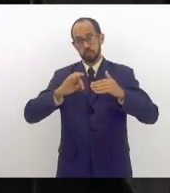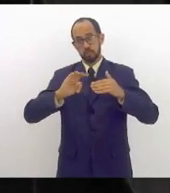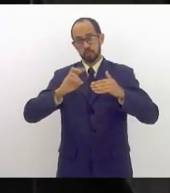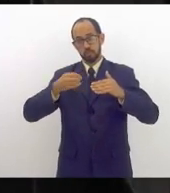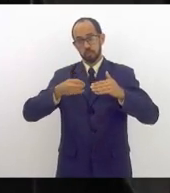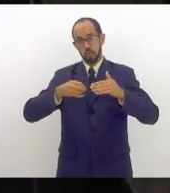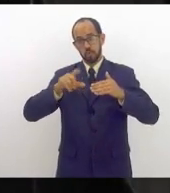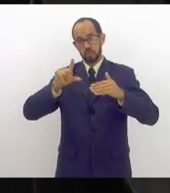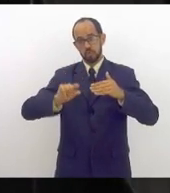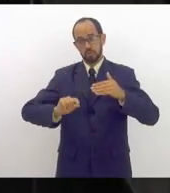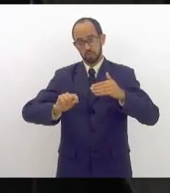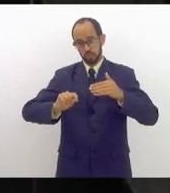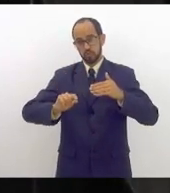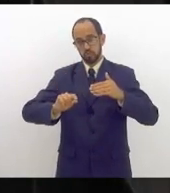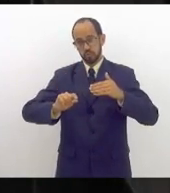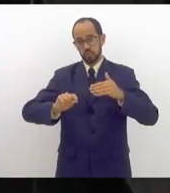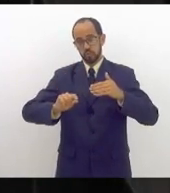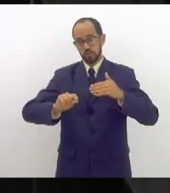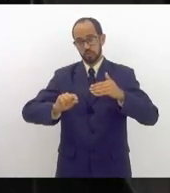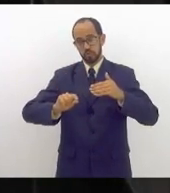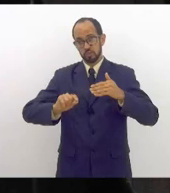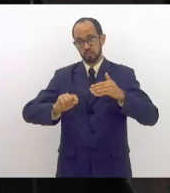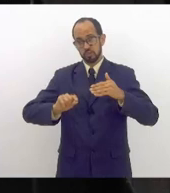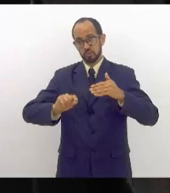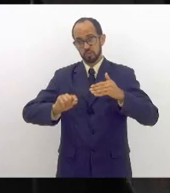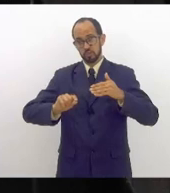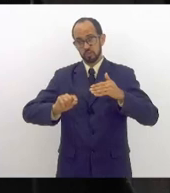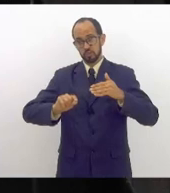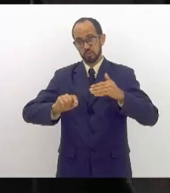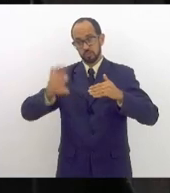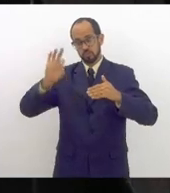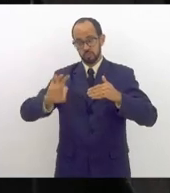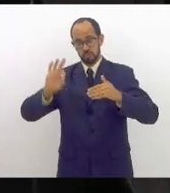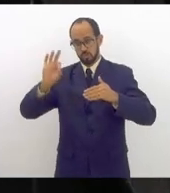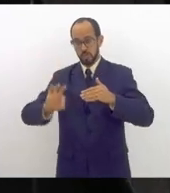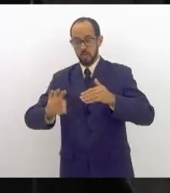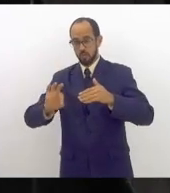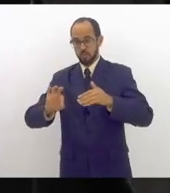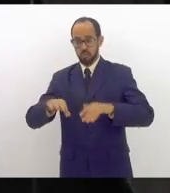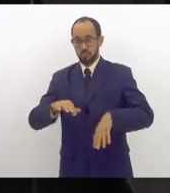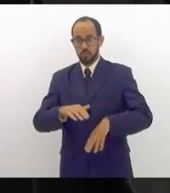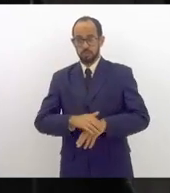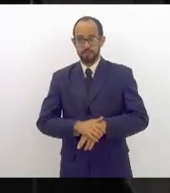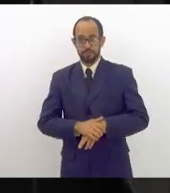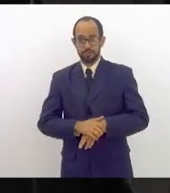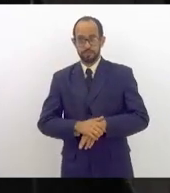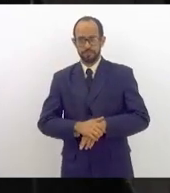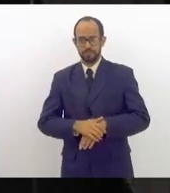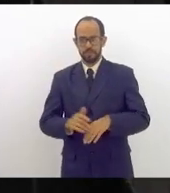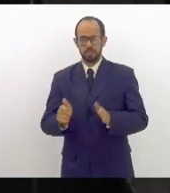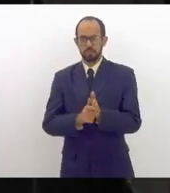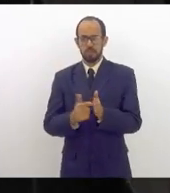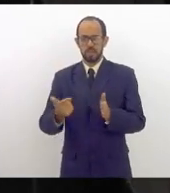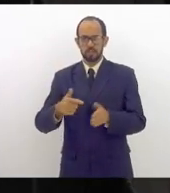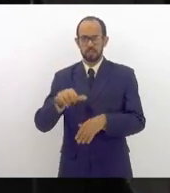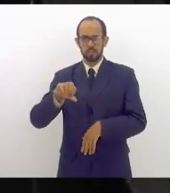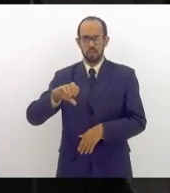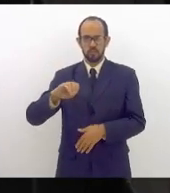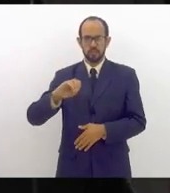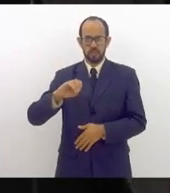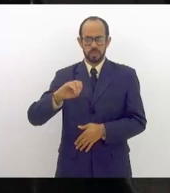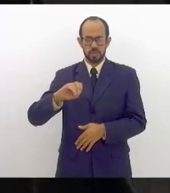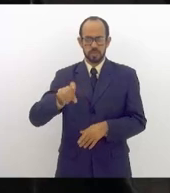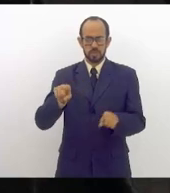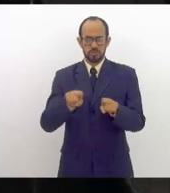as reduções de alíquota. Na página 90 e